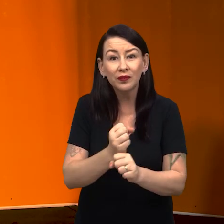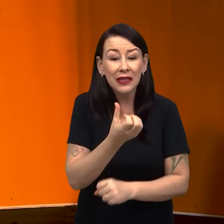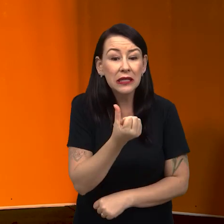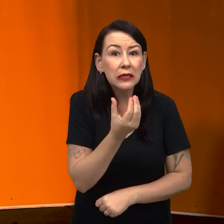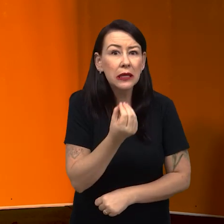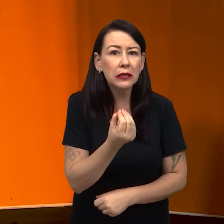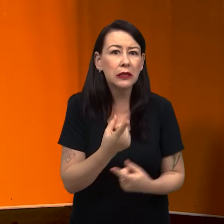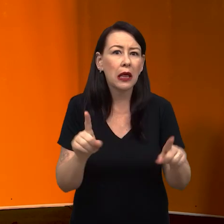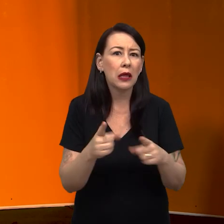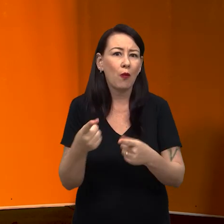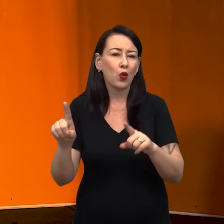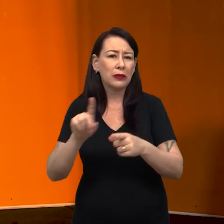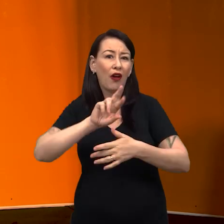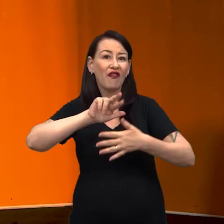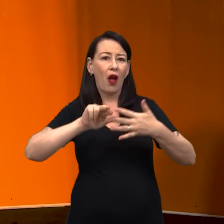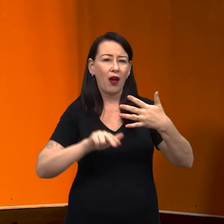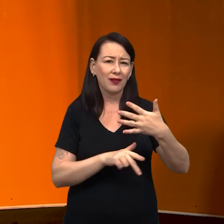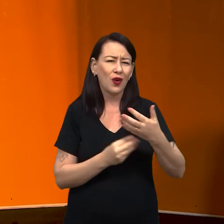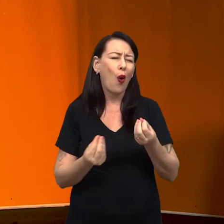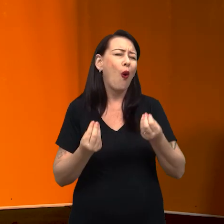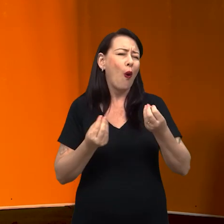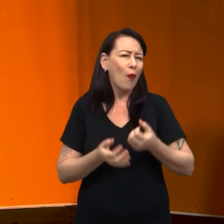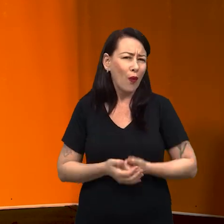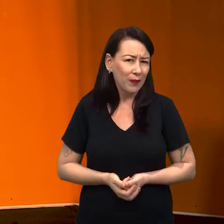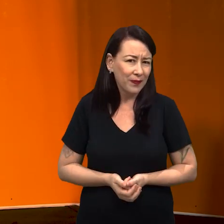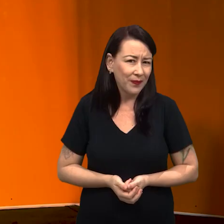de 60 canções da sua infância?